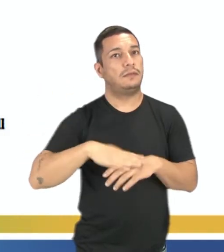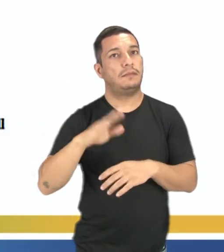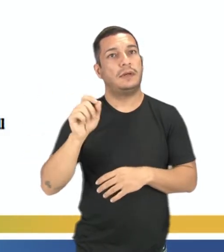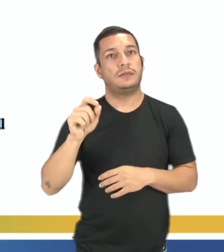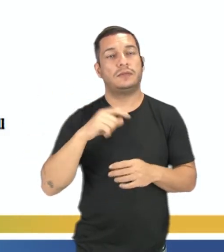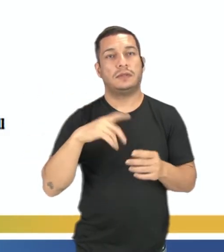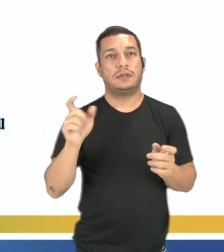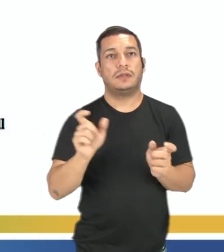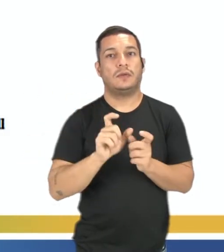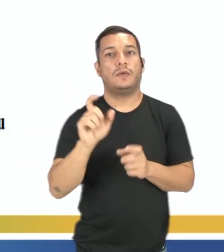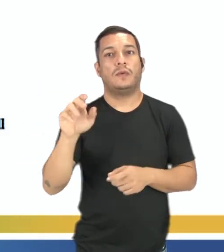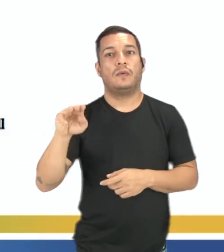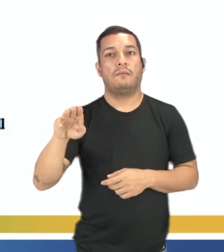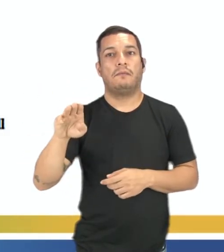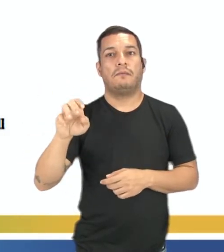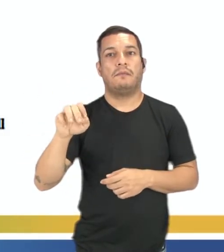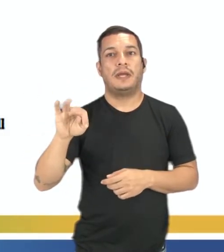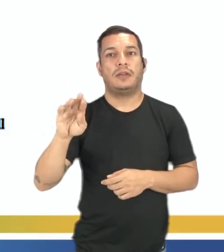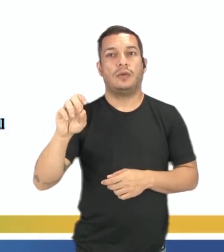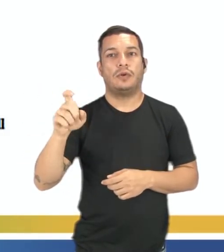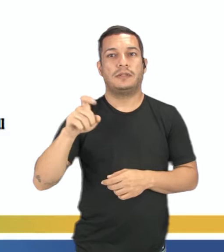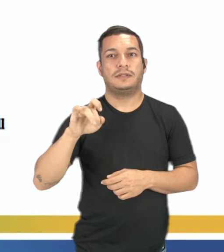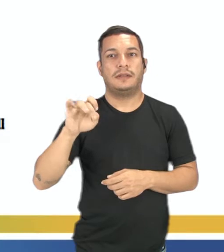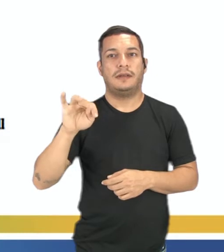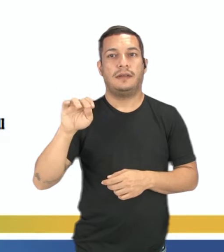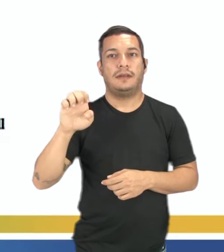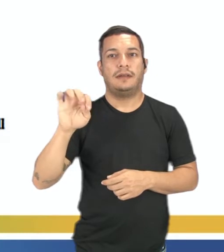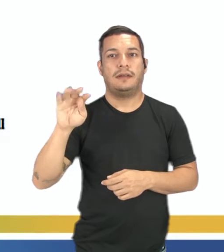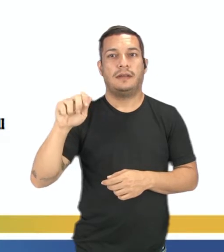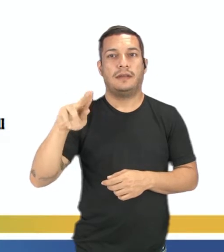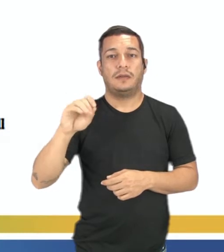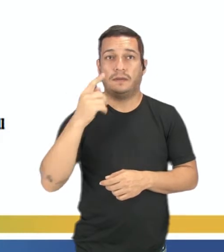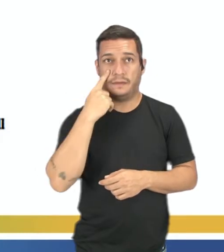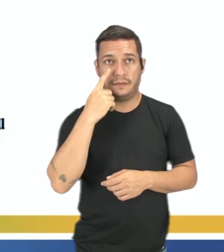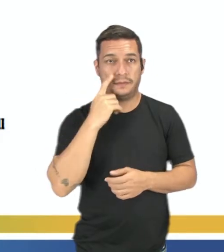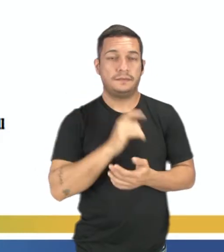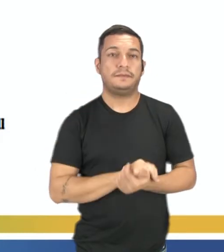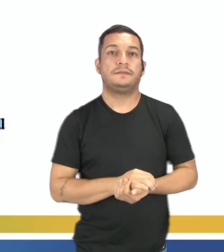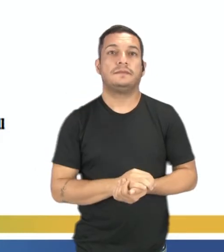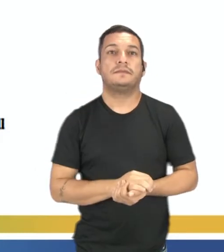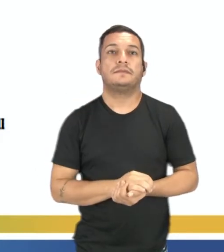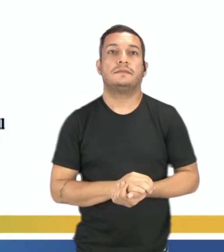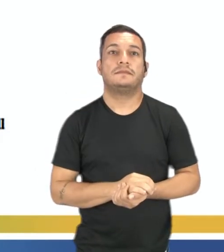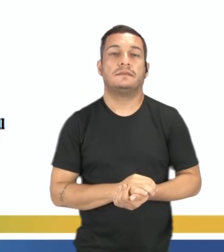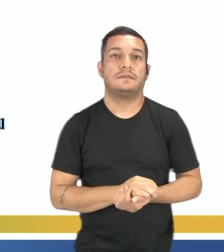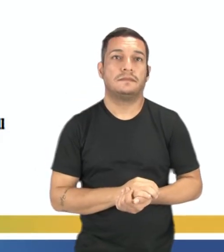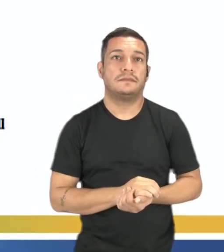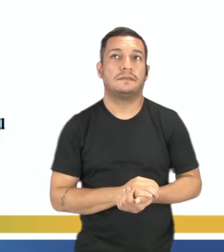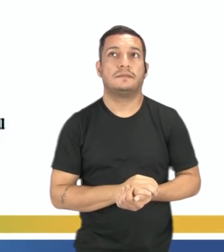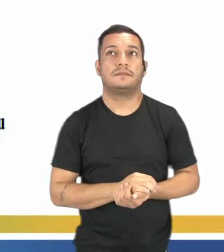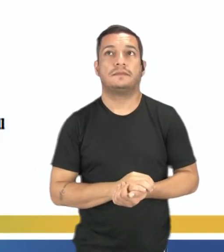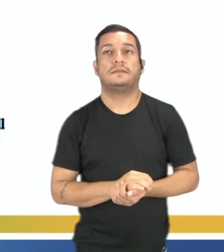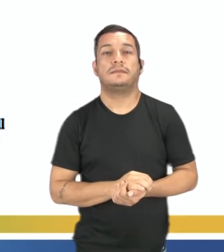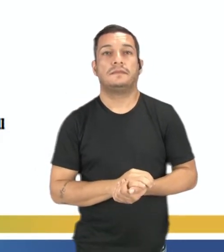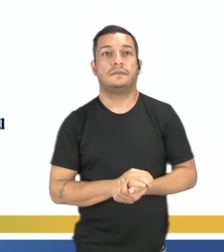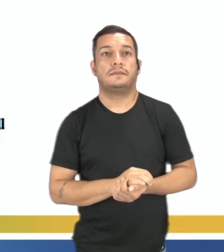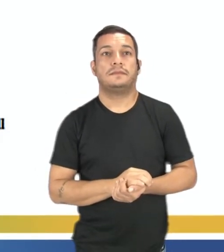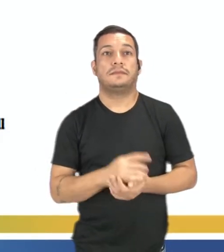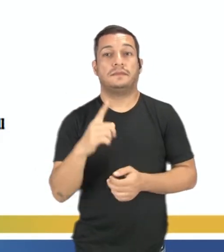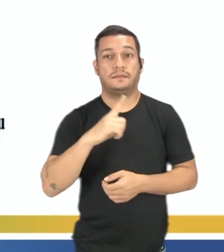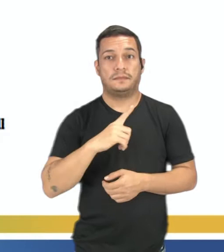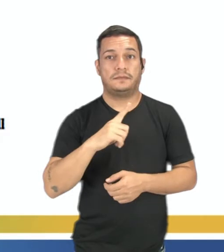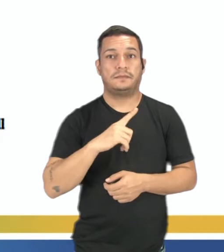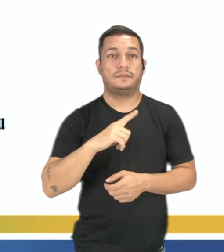nomenclatura da iupac que seria esse aqui minha talks é tanto vamos aqui observar nesse caso aqui